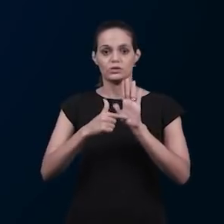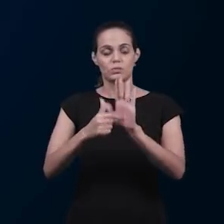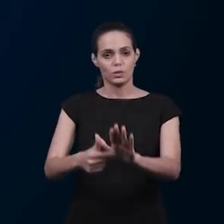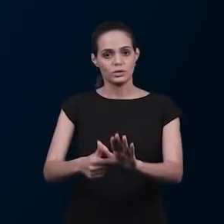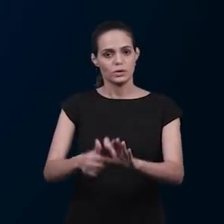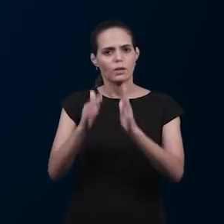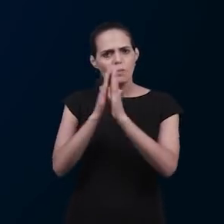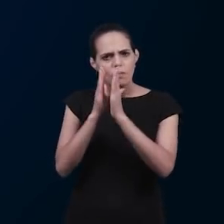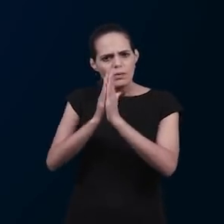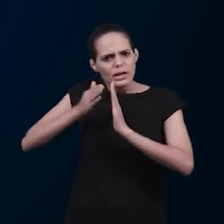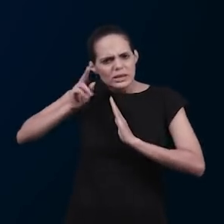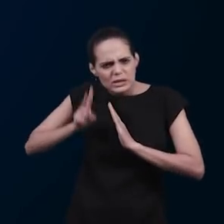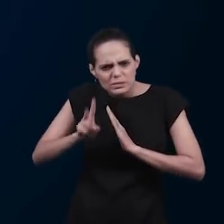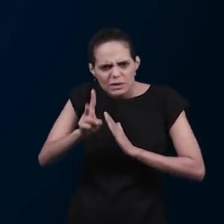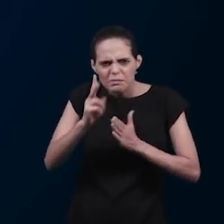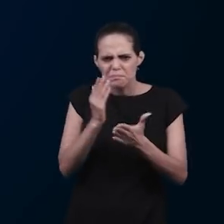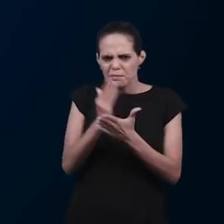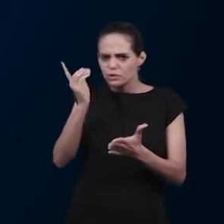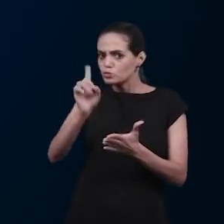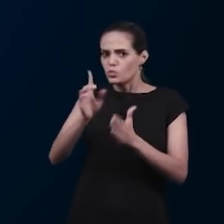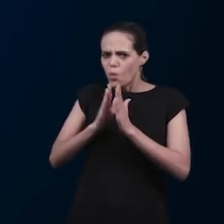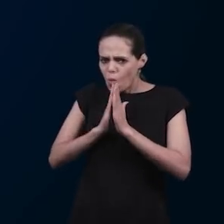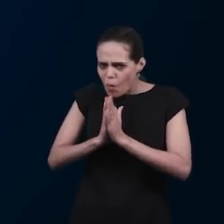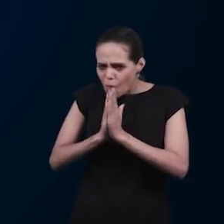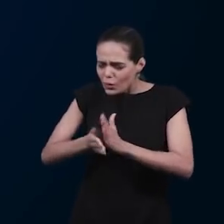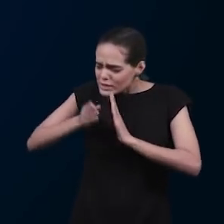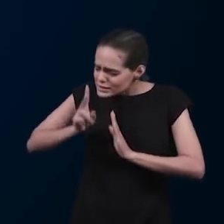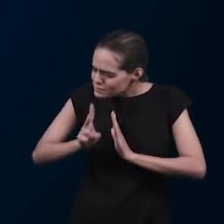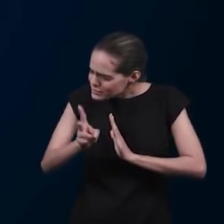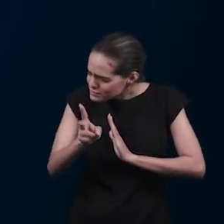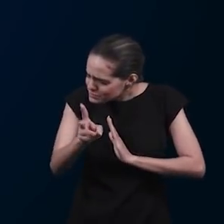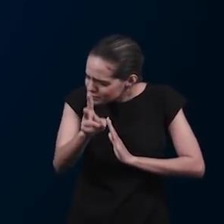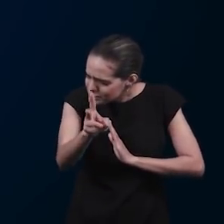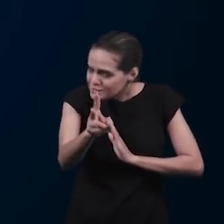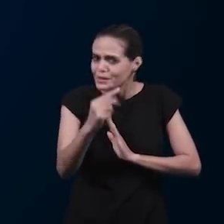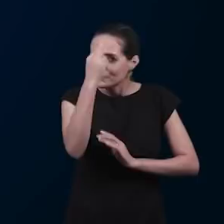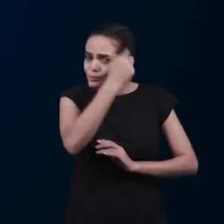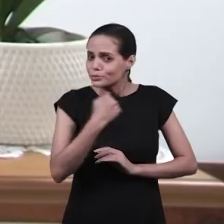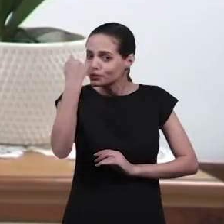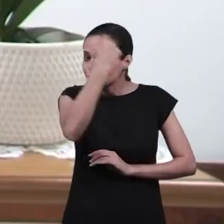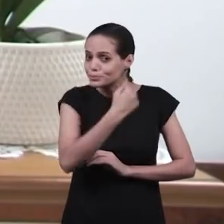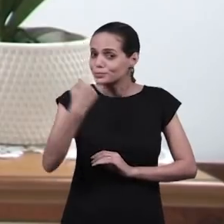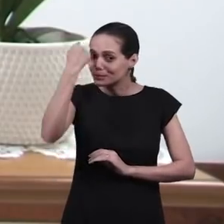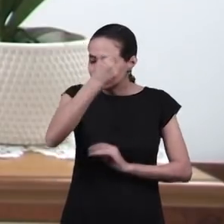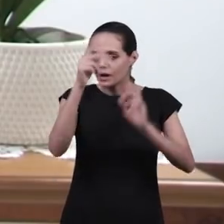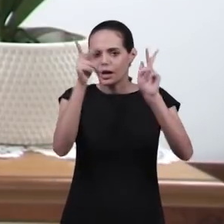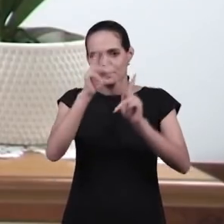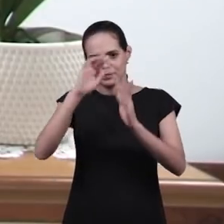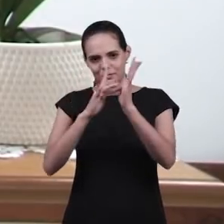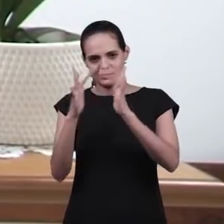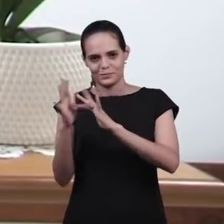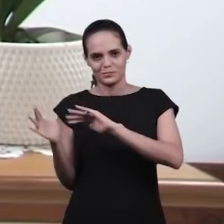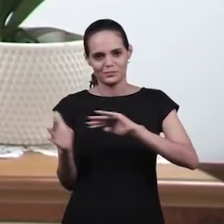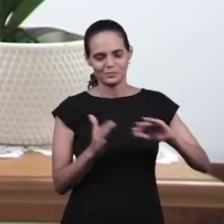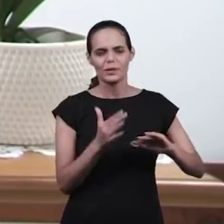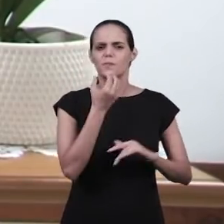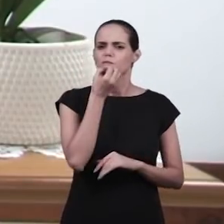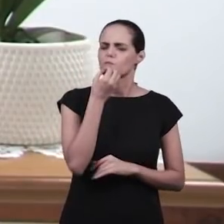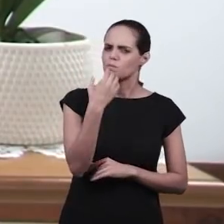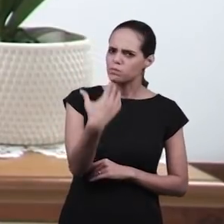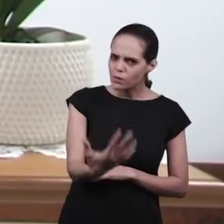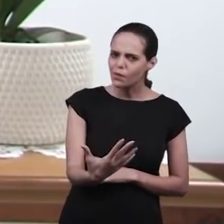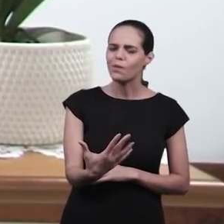assim: orai sem cessar. A paz do Senhor. Amém, irmã Adriana, muito bom a